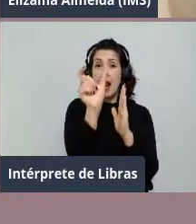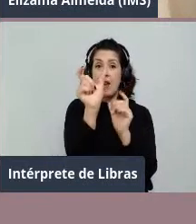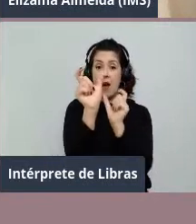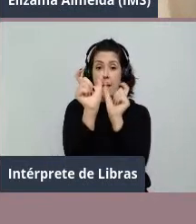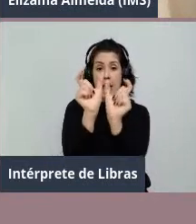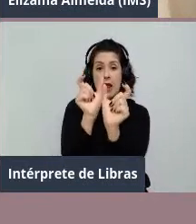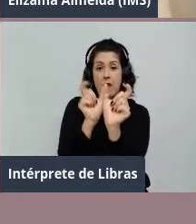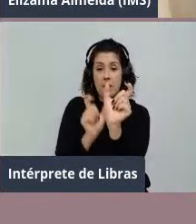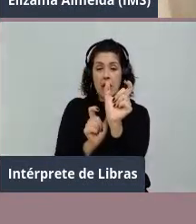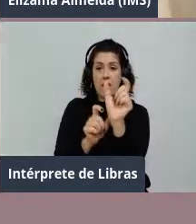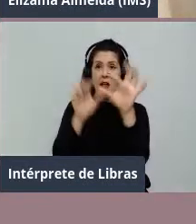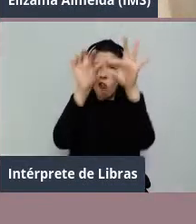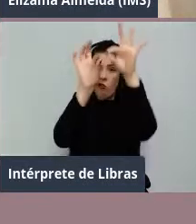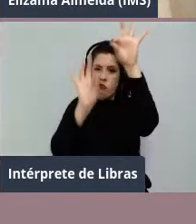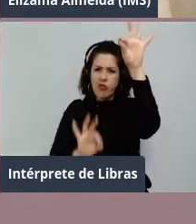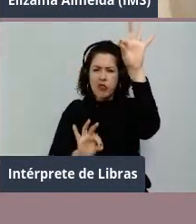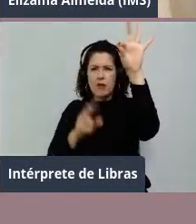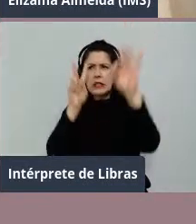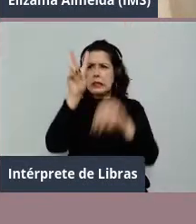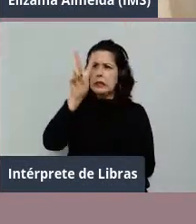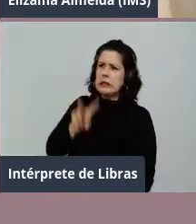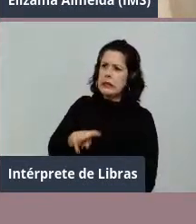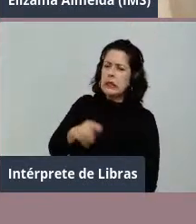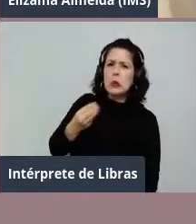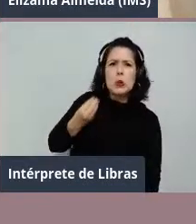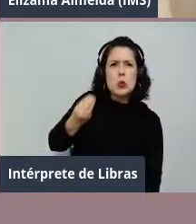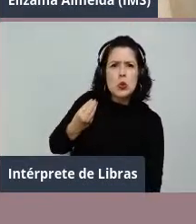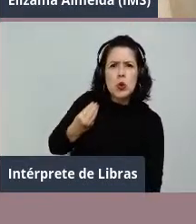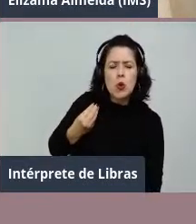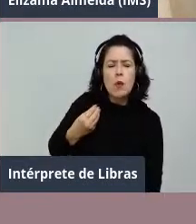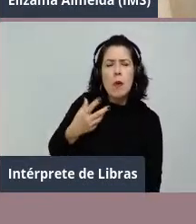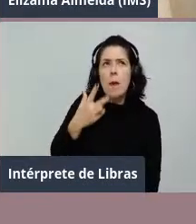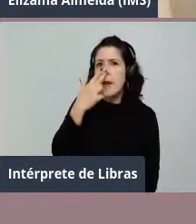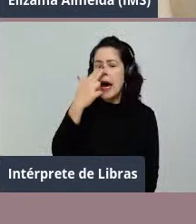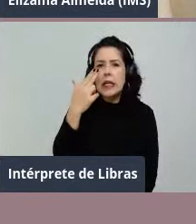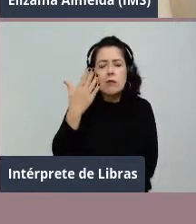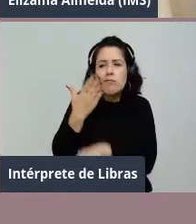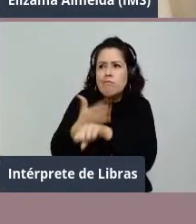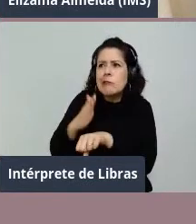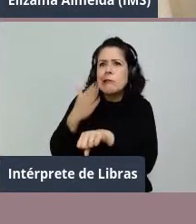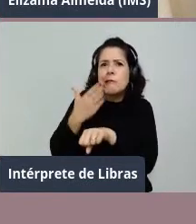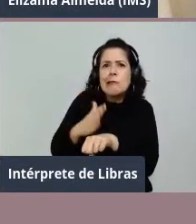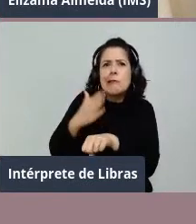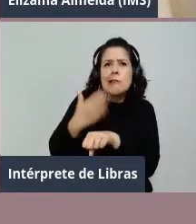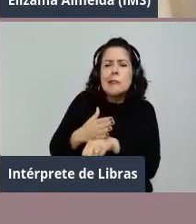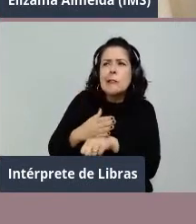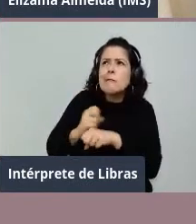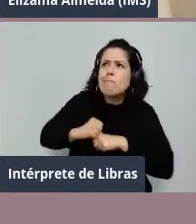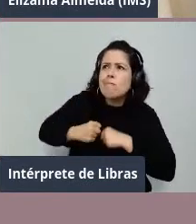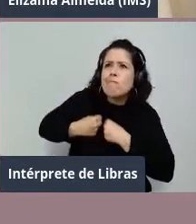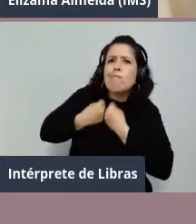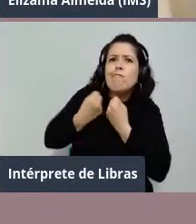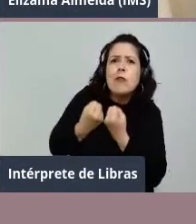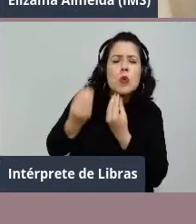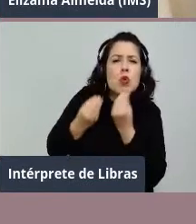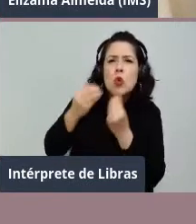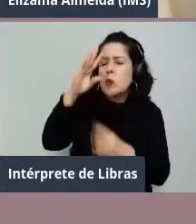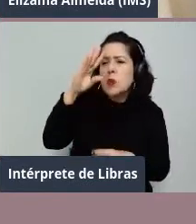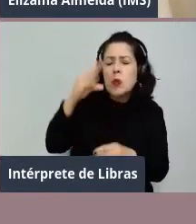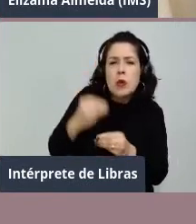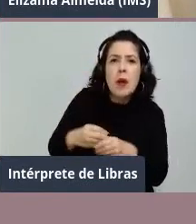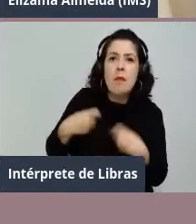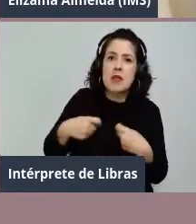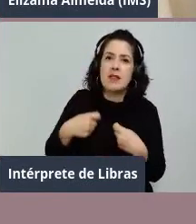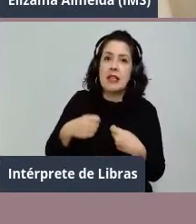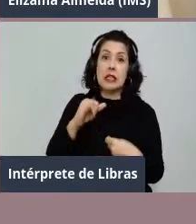finais. E isso requer quase um exercício, né? Exige do pesquisador que ele complete.